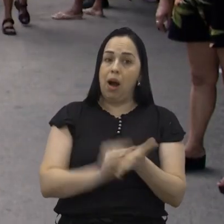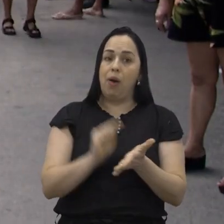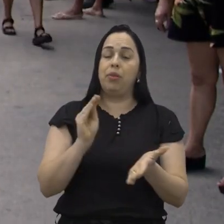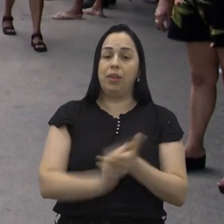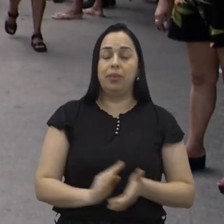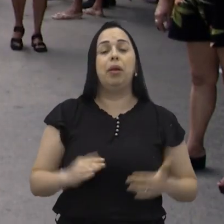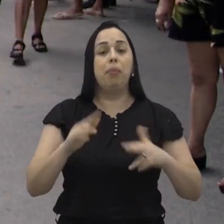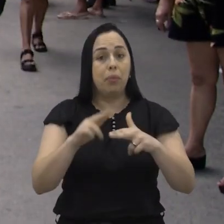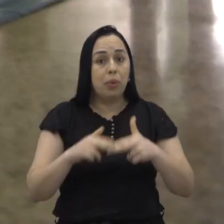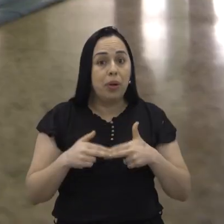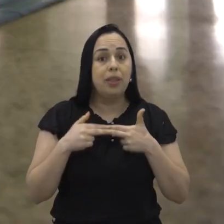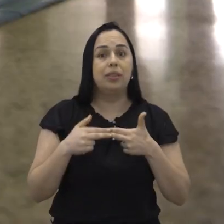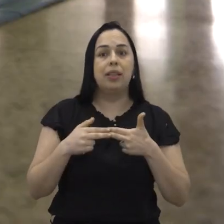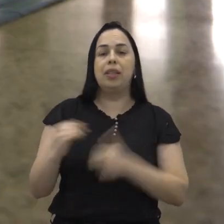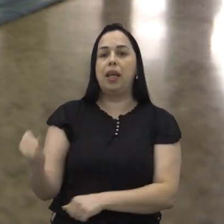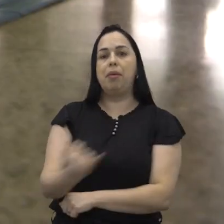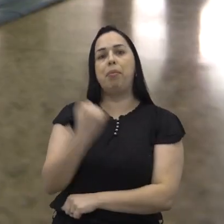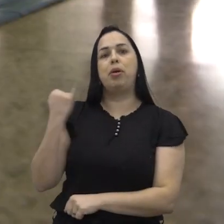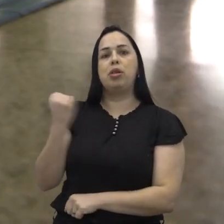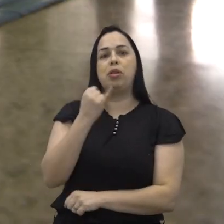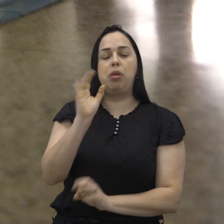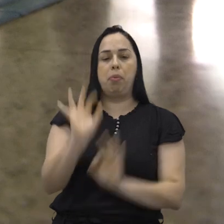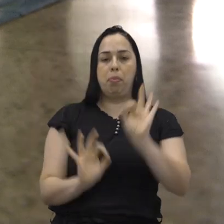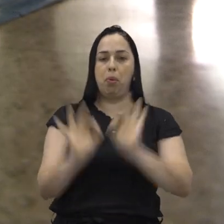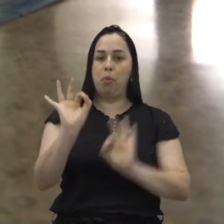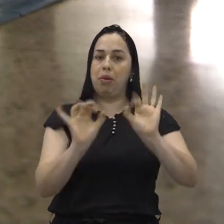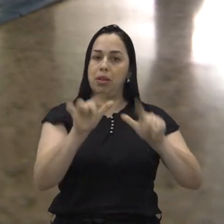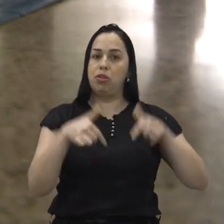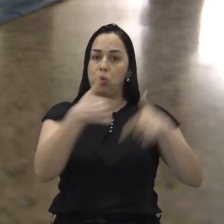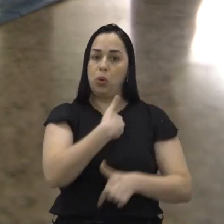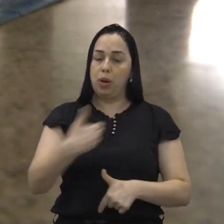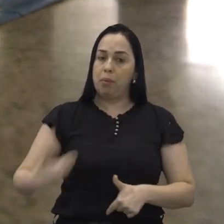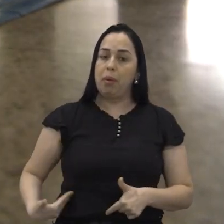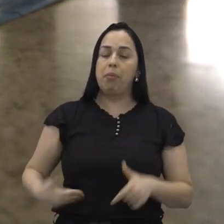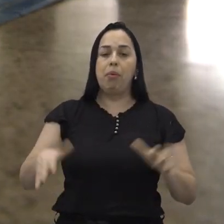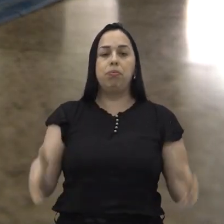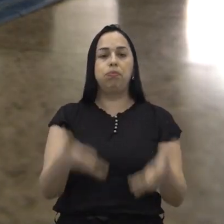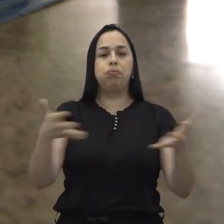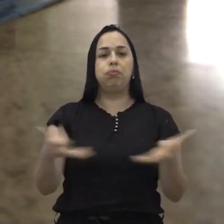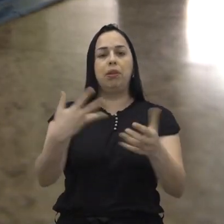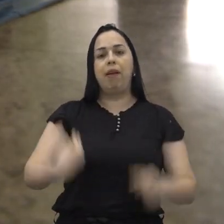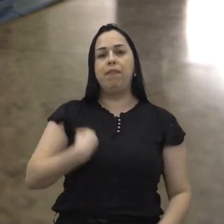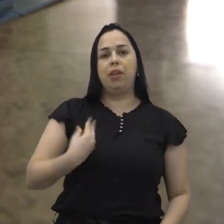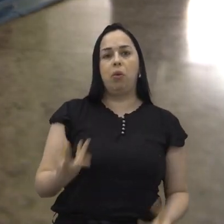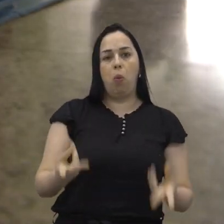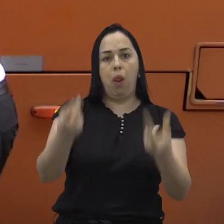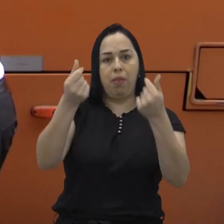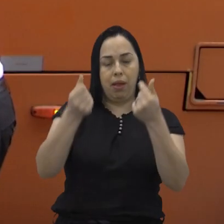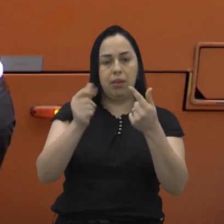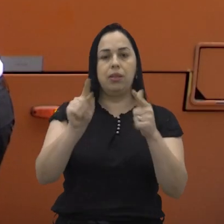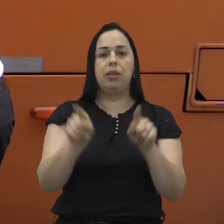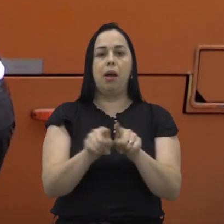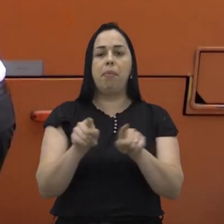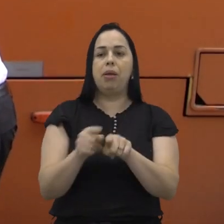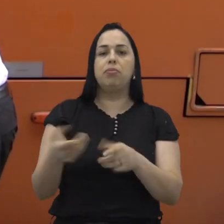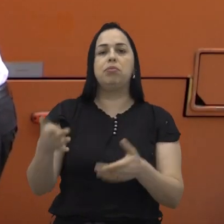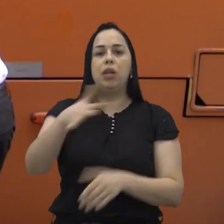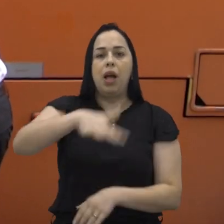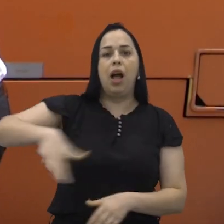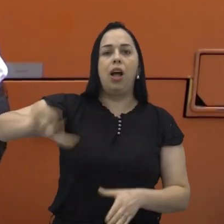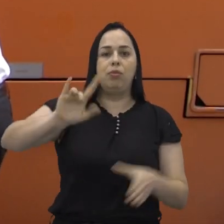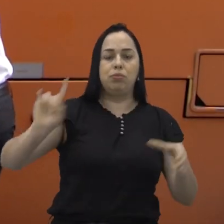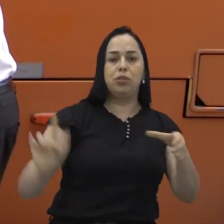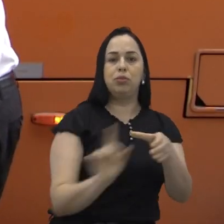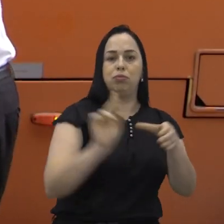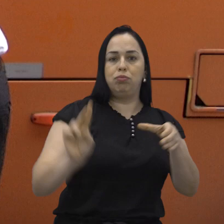são muitos. Por isso, a importância de planejar políticas públicas para promover qualidade de vida, maior participação